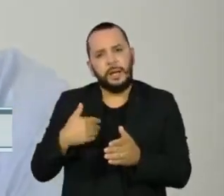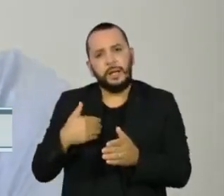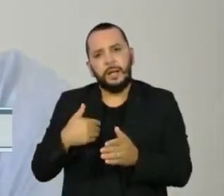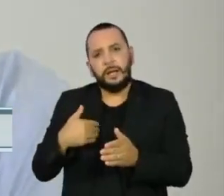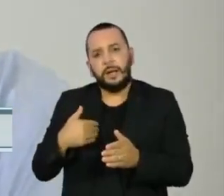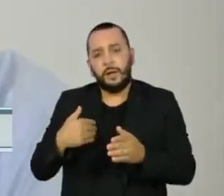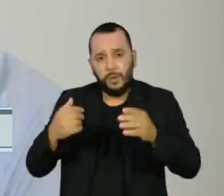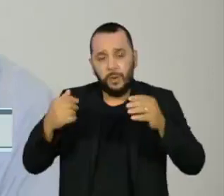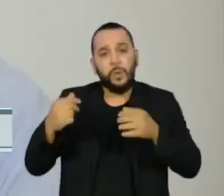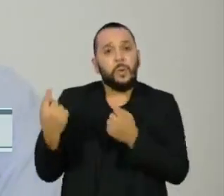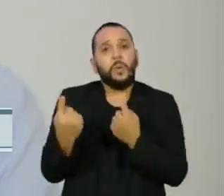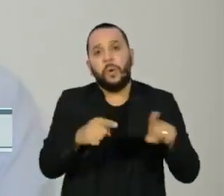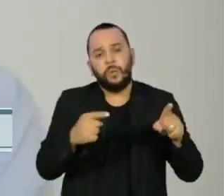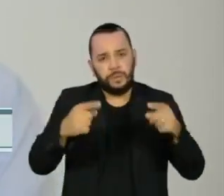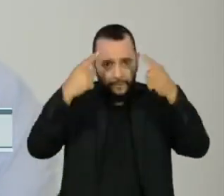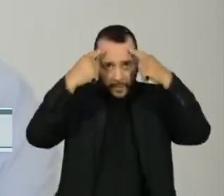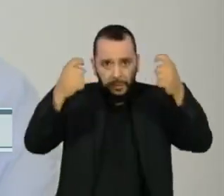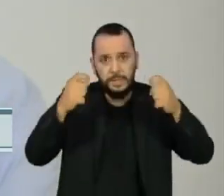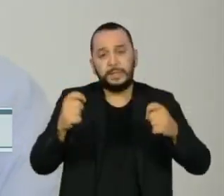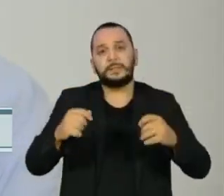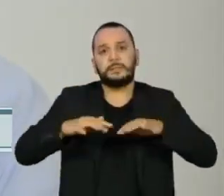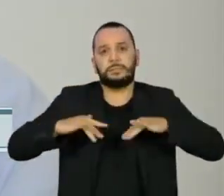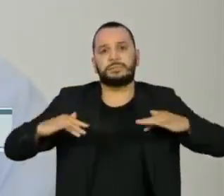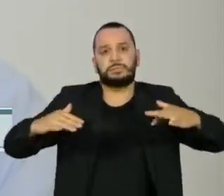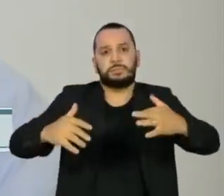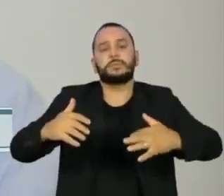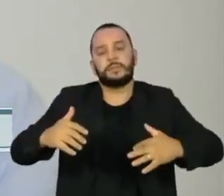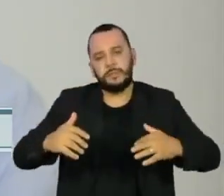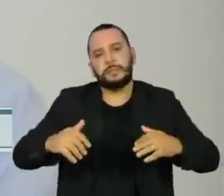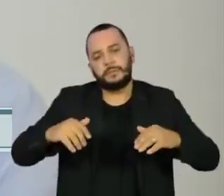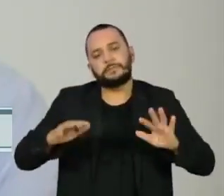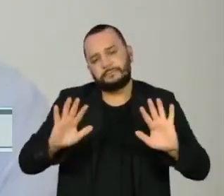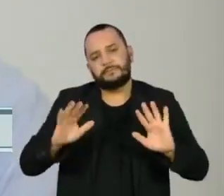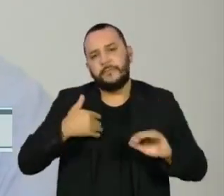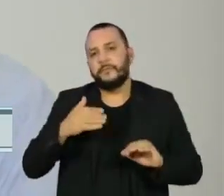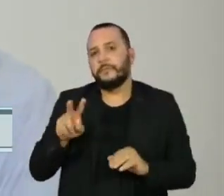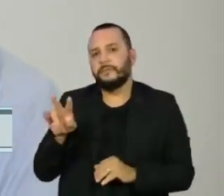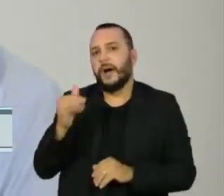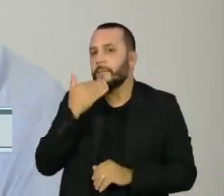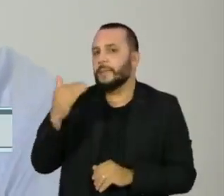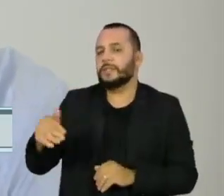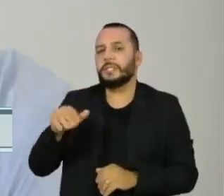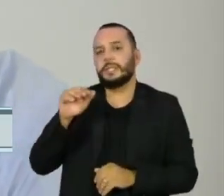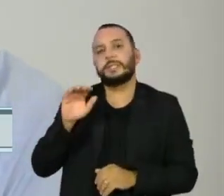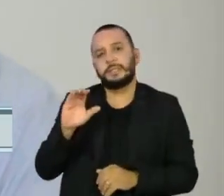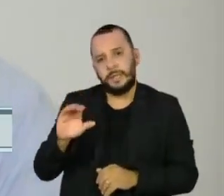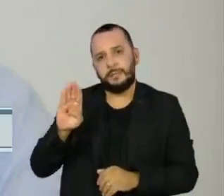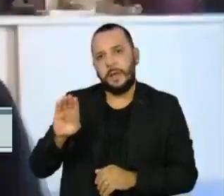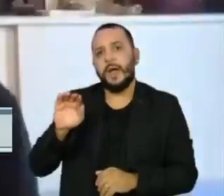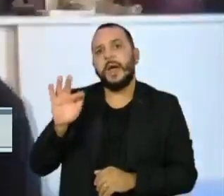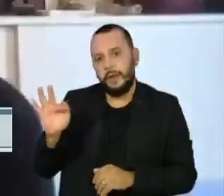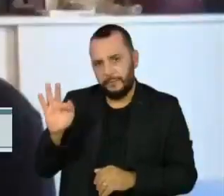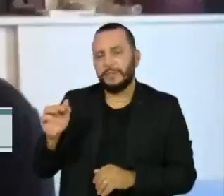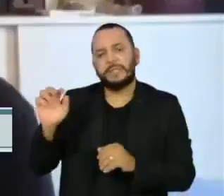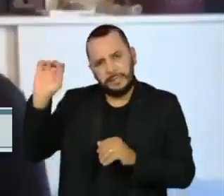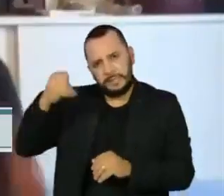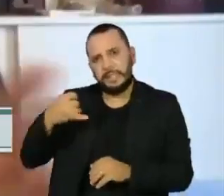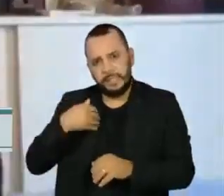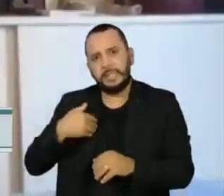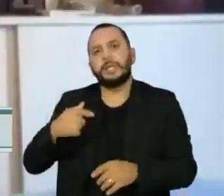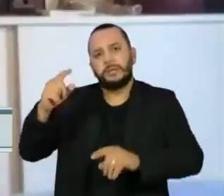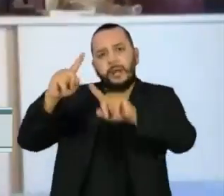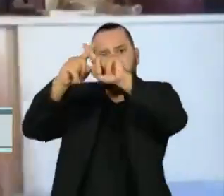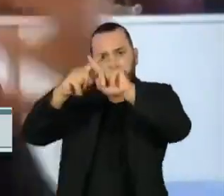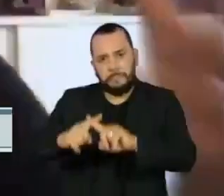à Violência nos Estádios, o procurador Valberto Lira, vai pedir à CBF que sejam suspensas as competições nacionais. Na verdade, é